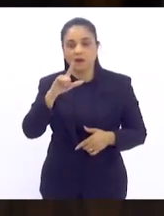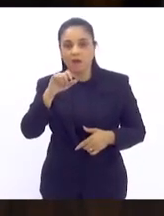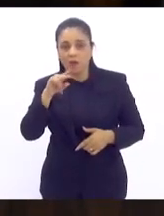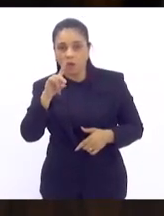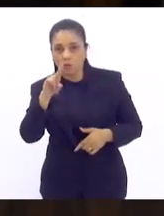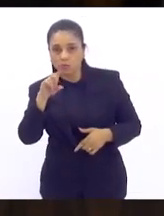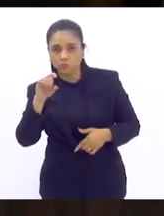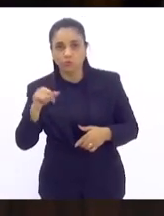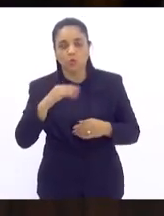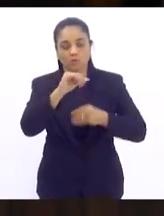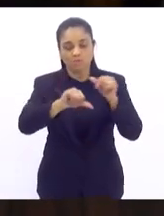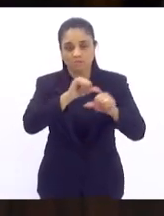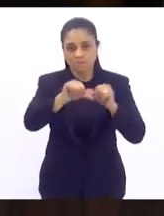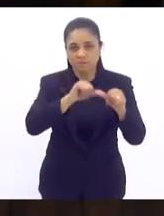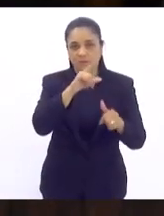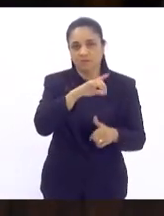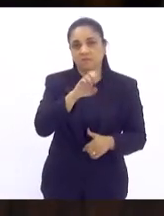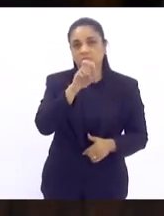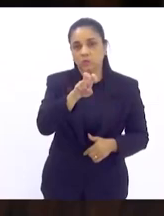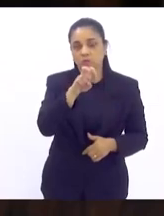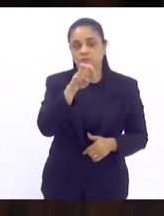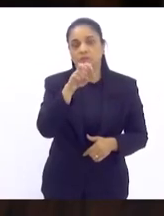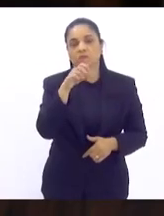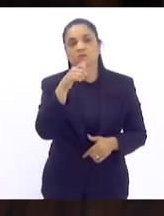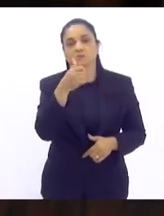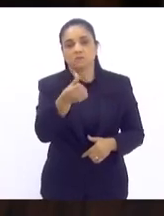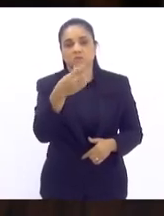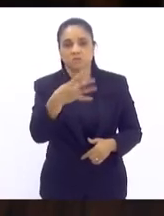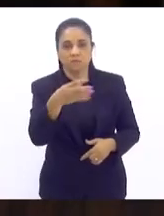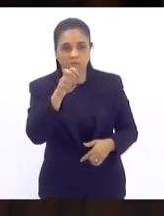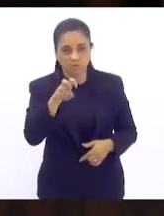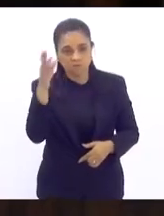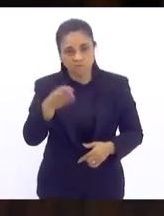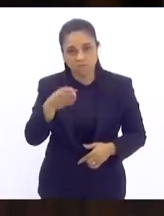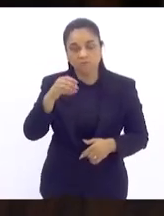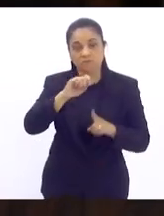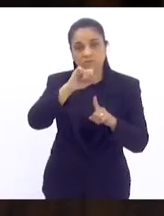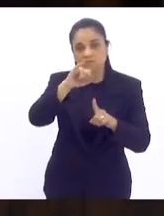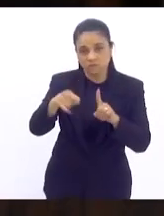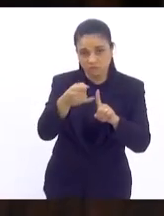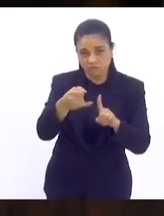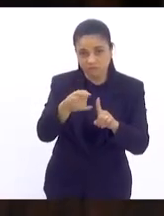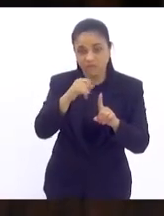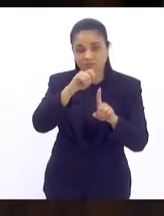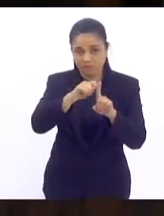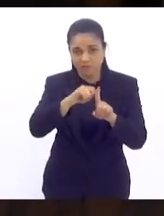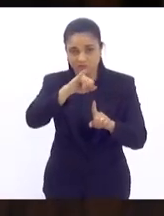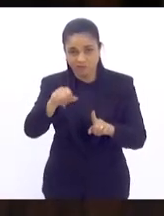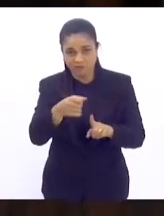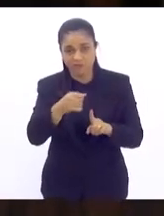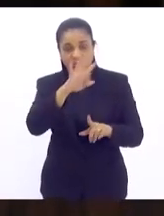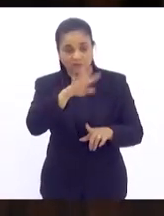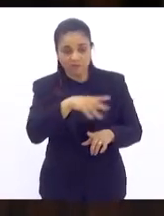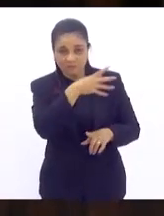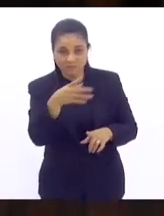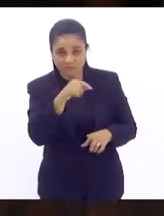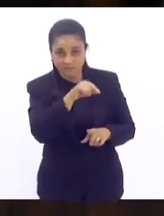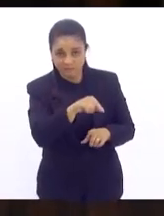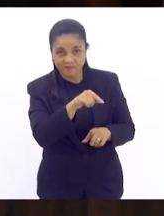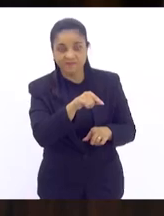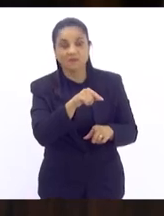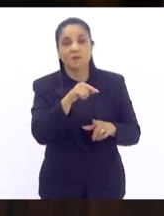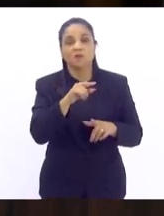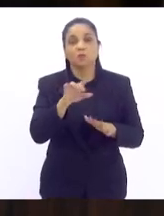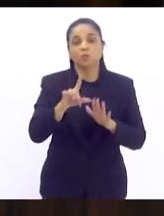lei 5.645 de 6 de janeiro de 2010, para incluir no calendário oficial do Estado do Rio de Janeiro, o dia do grande